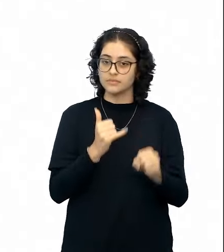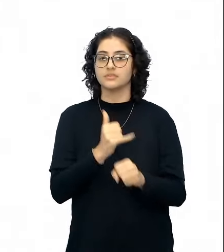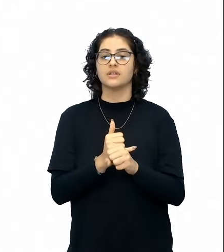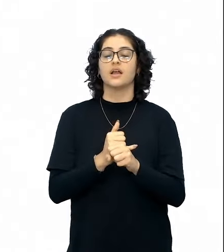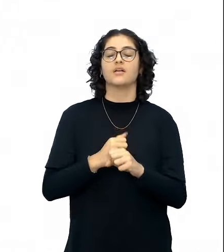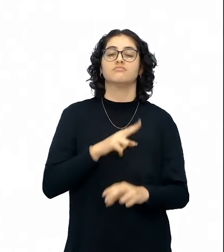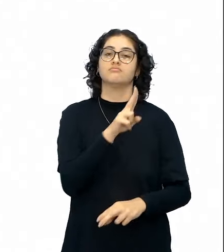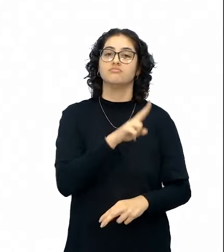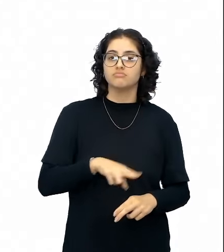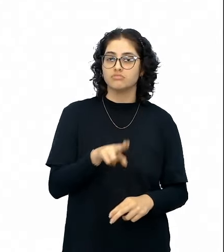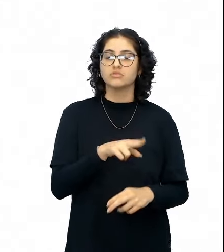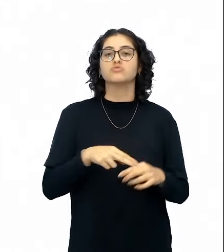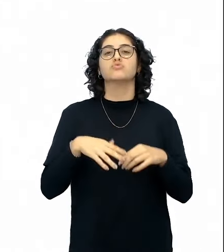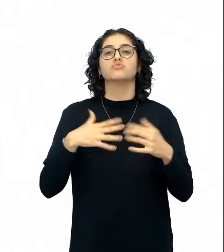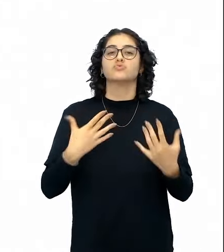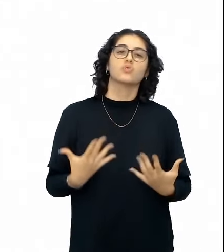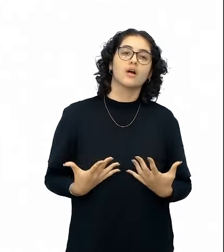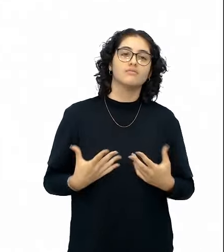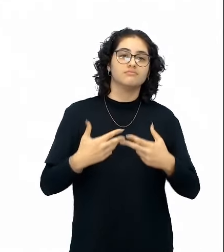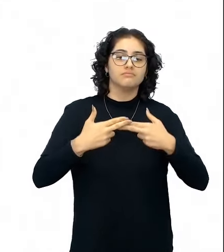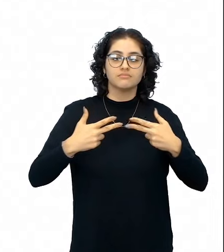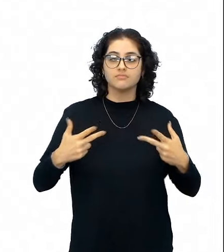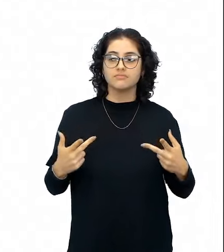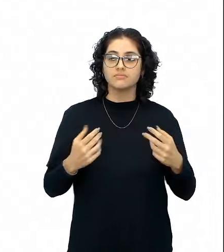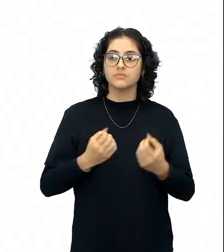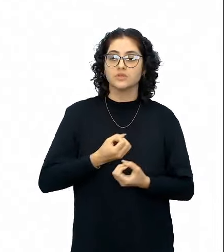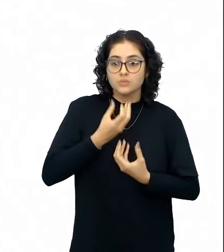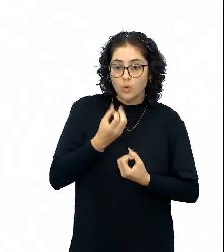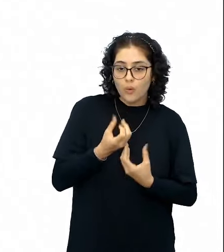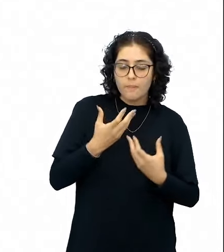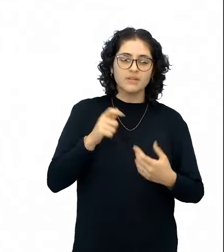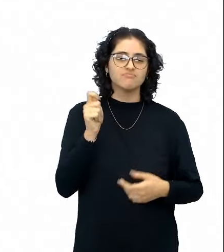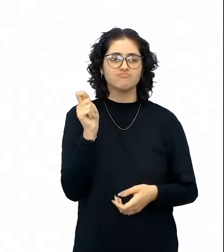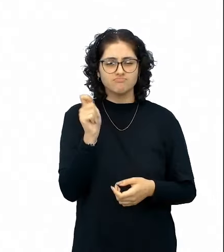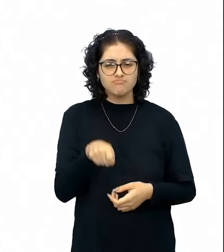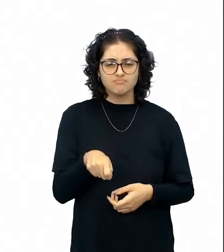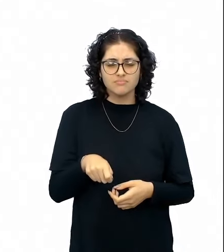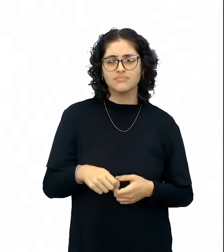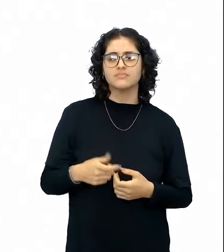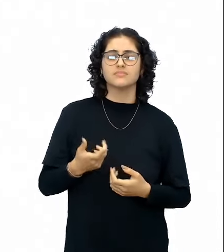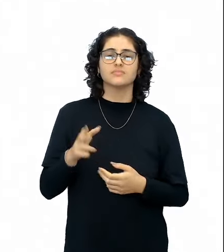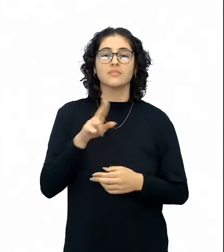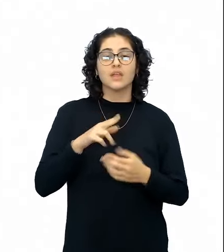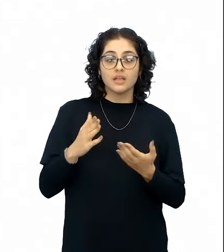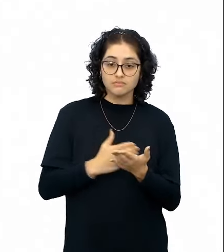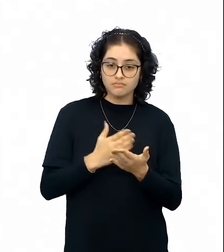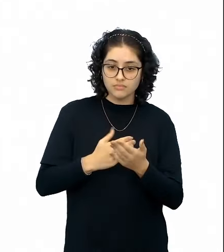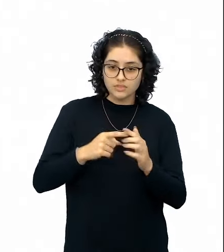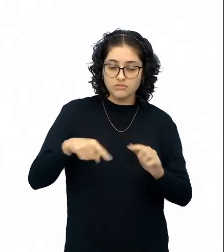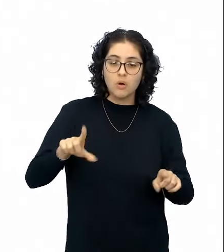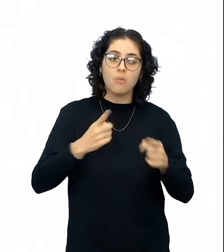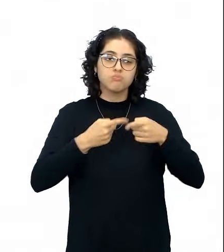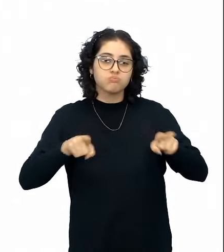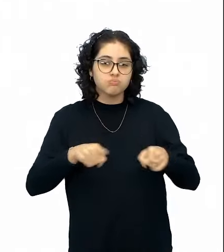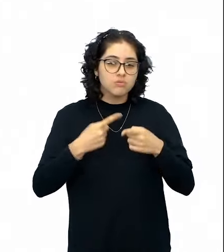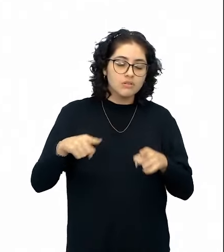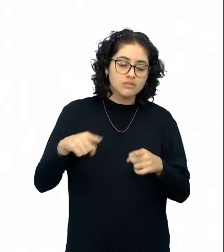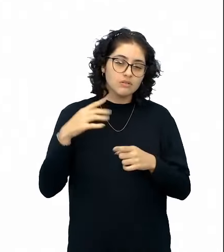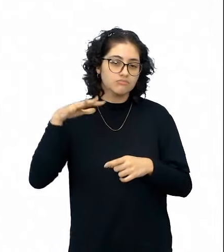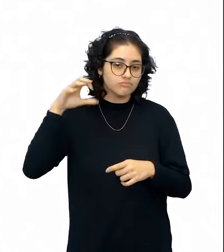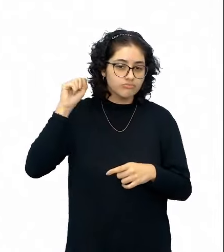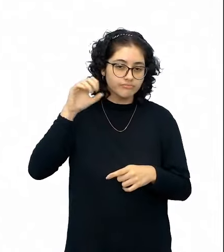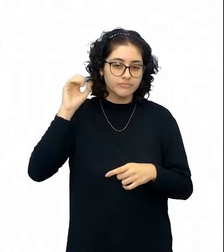internet quais, assim, que poemas seriam possíveis, né? Realização de roda de leitura com fundo musical para fruição,